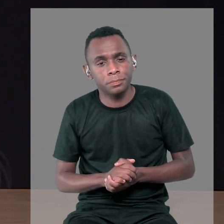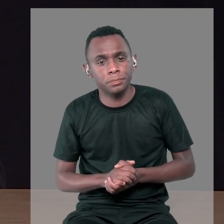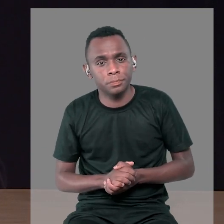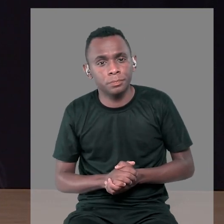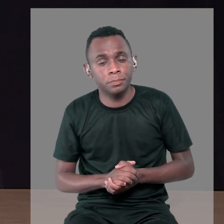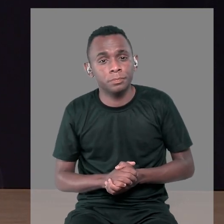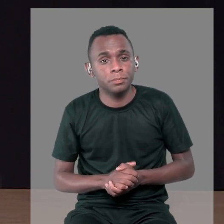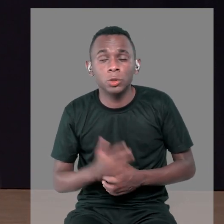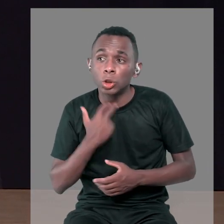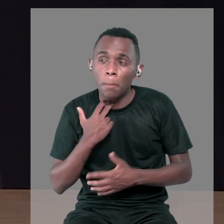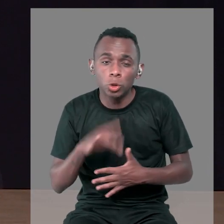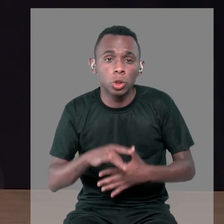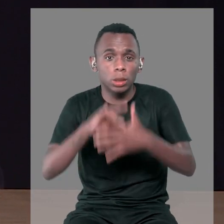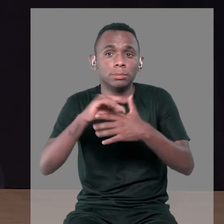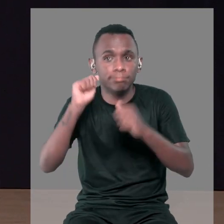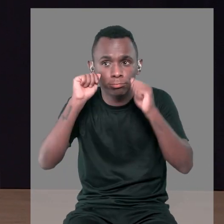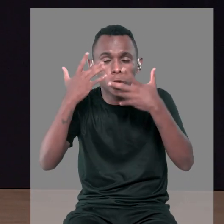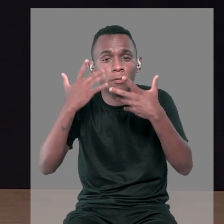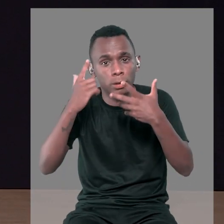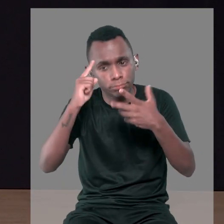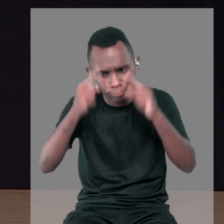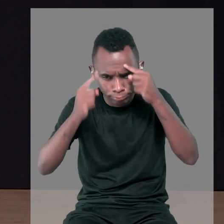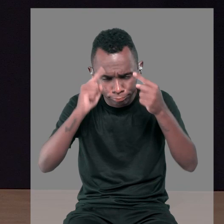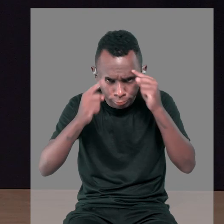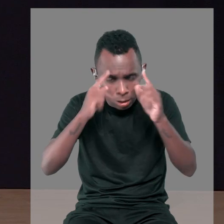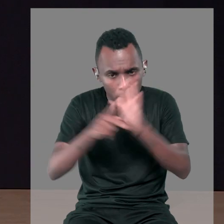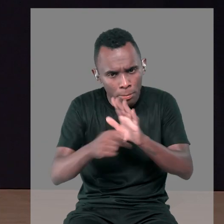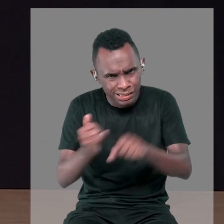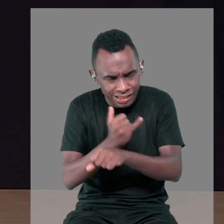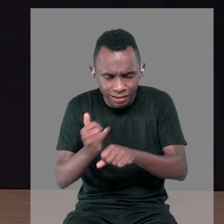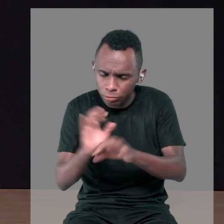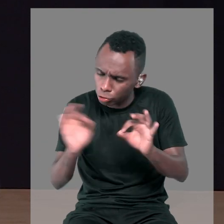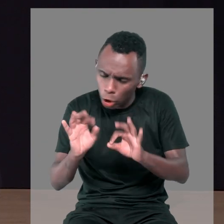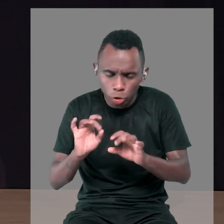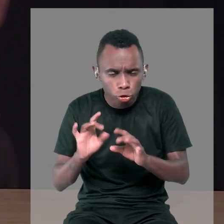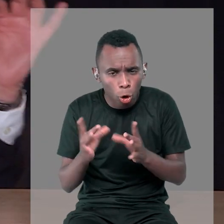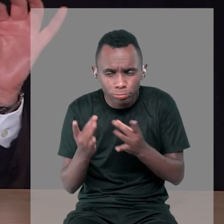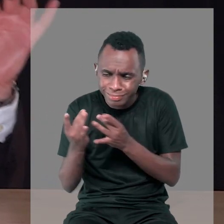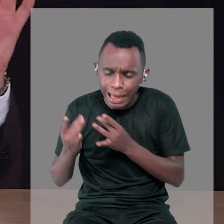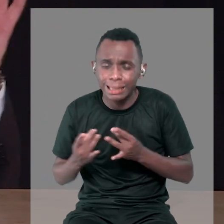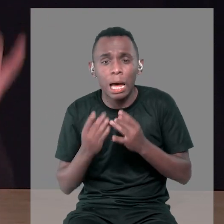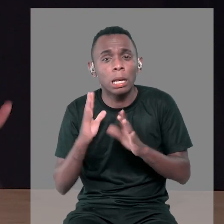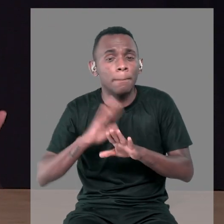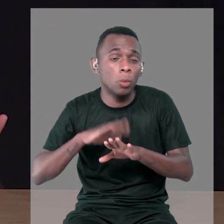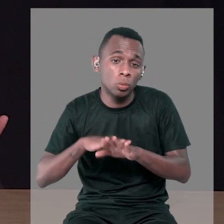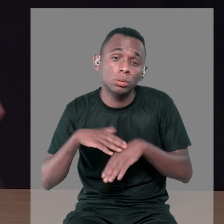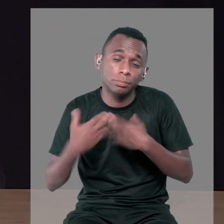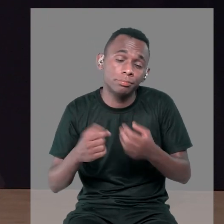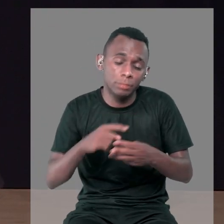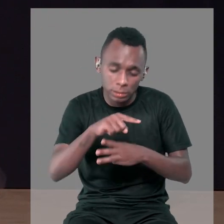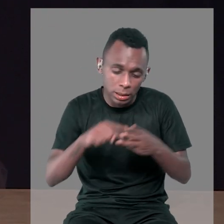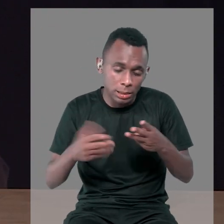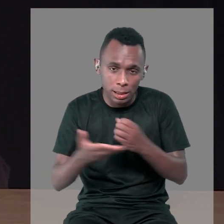Estado, não devem tomar decisões nem mesmo estratégicas, apenas táticas. Então esse é o triângulo clausewitziano, para